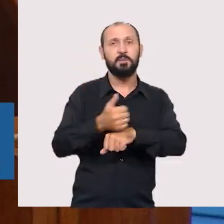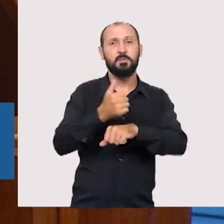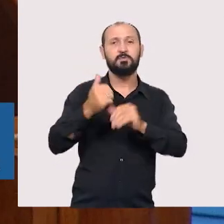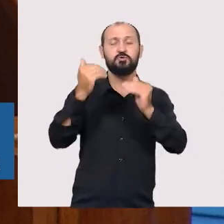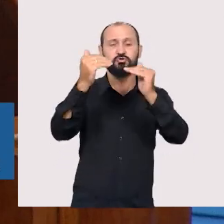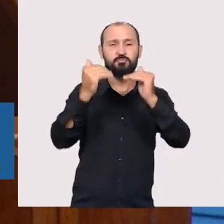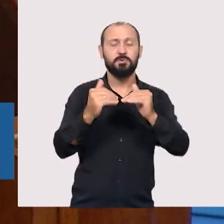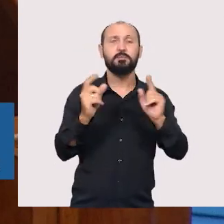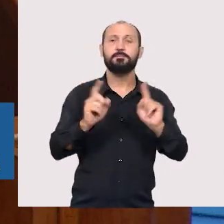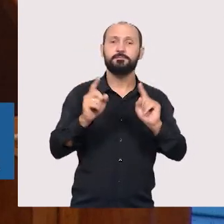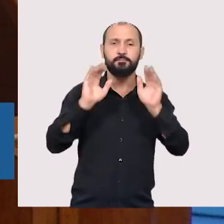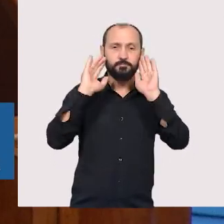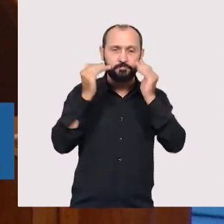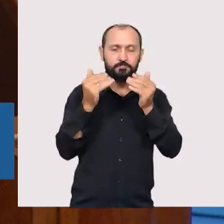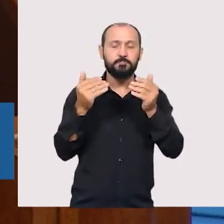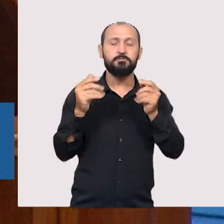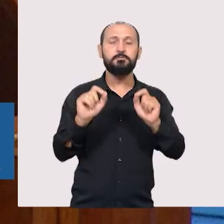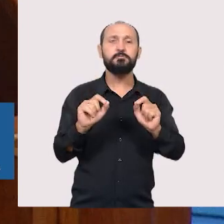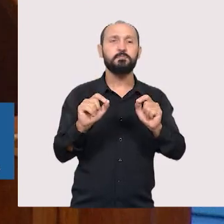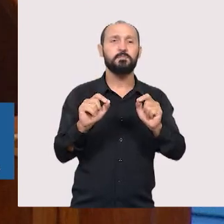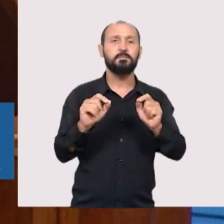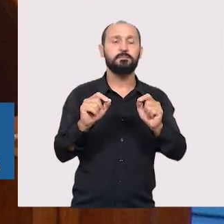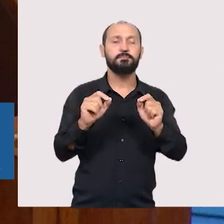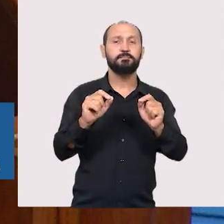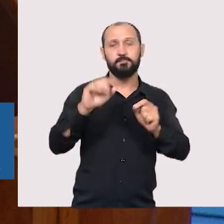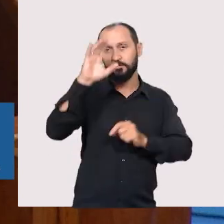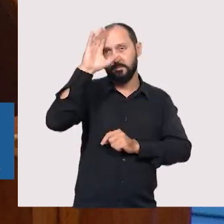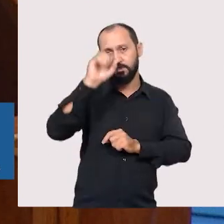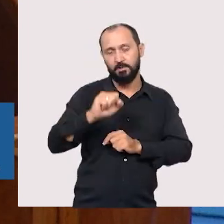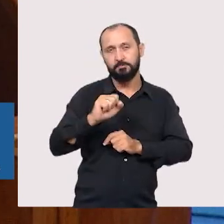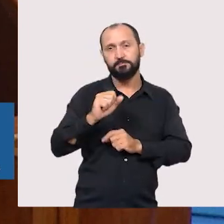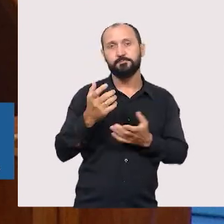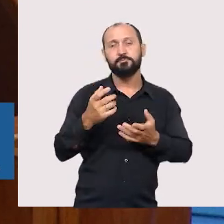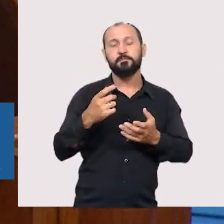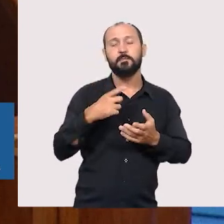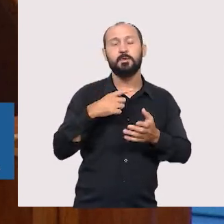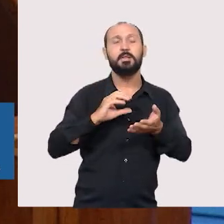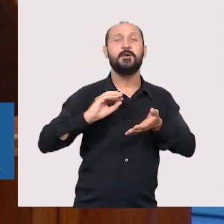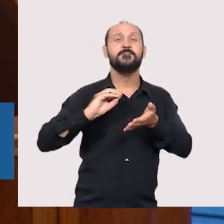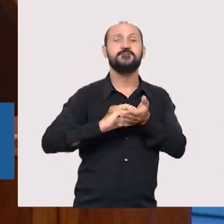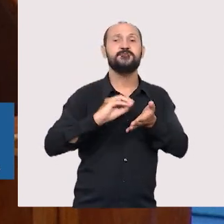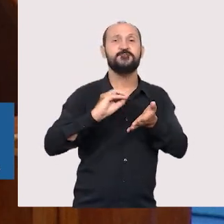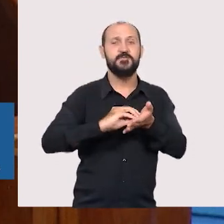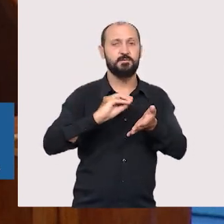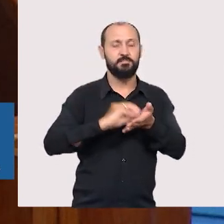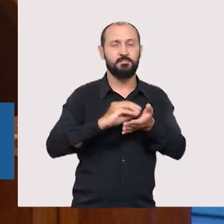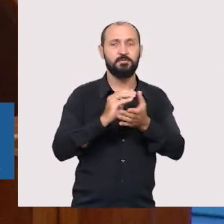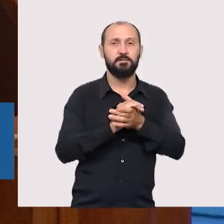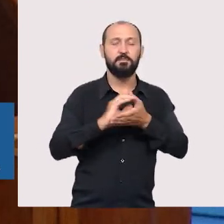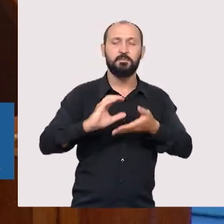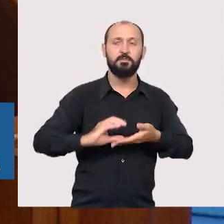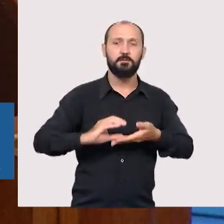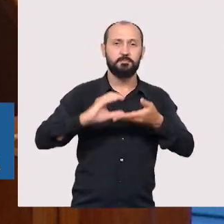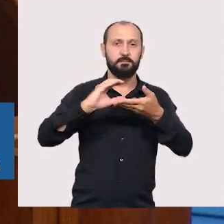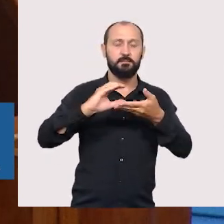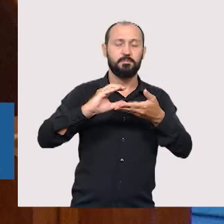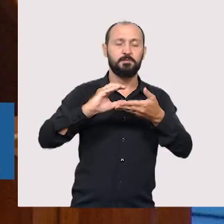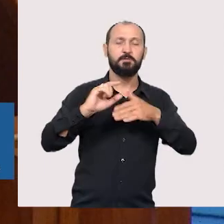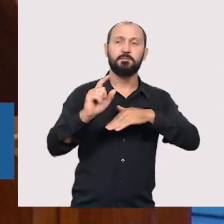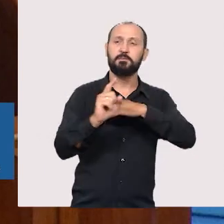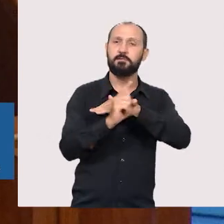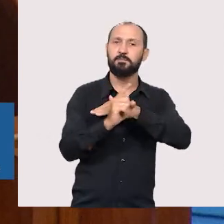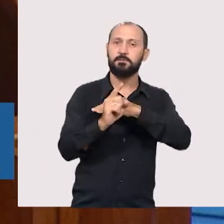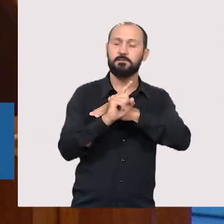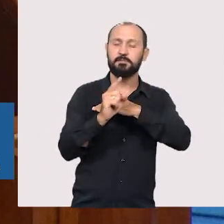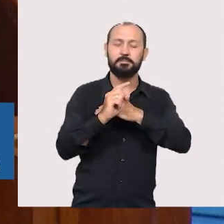não é louvável diminuir esse crivo de qualificação, e devemos focar naquilo que vai ser resolutivo, aquilo que nos falta.